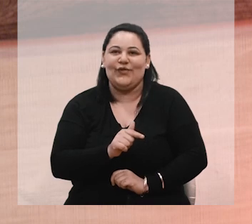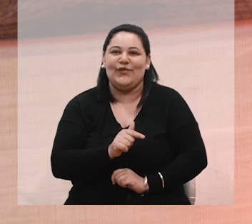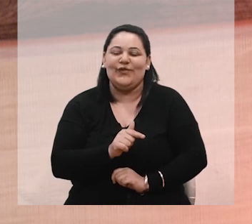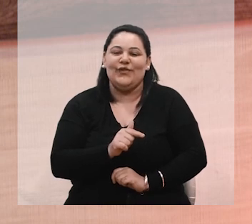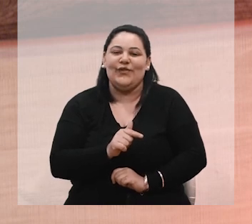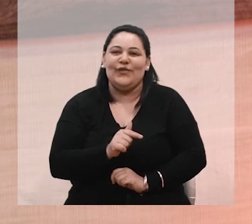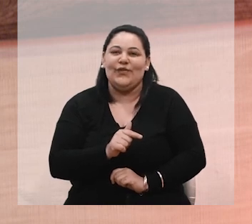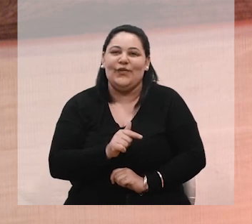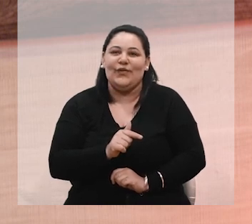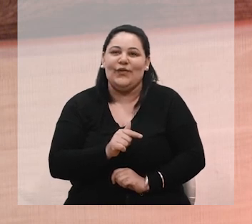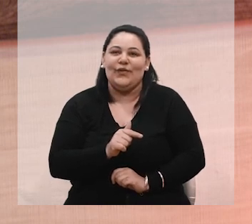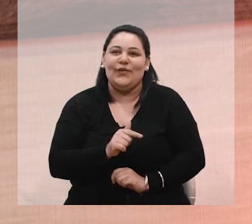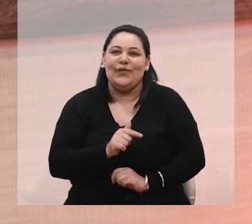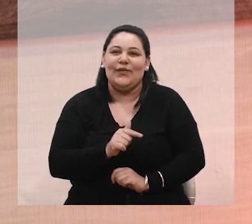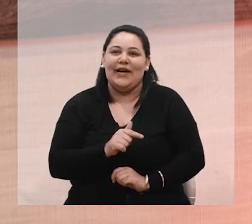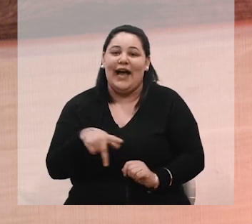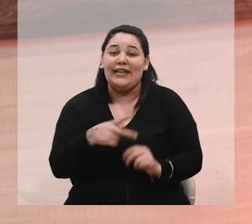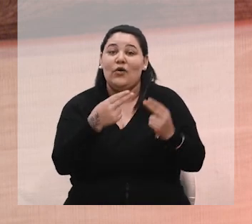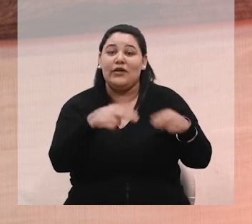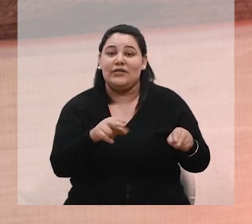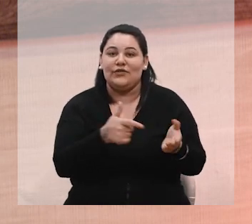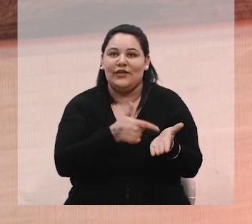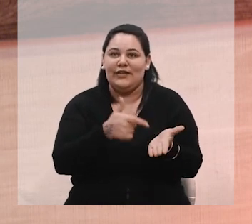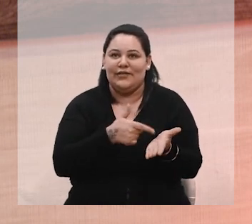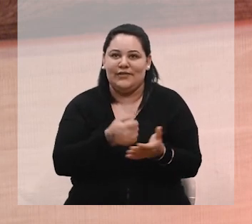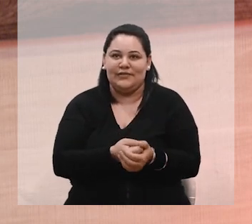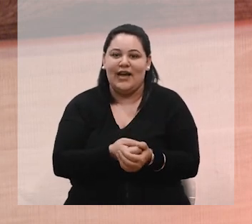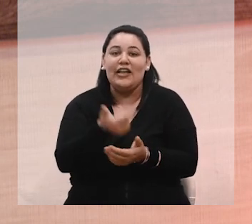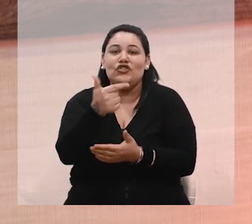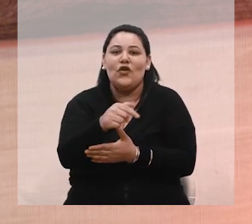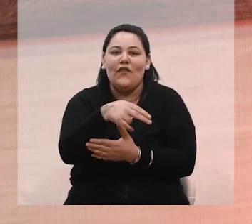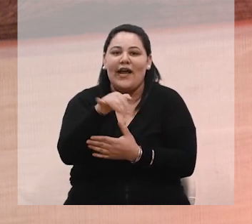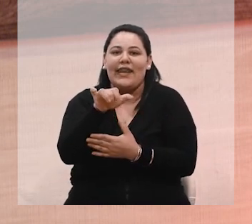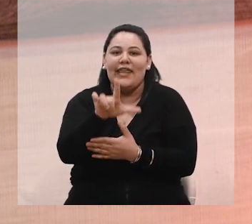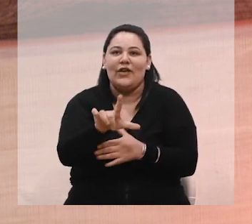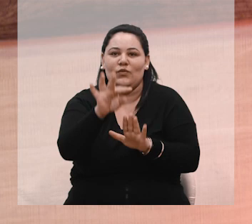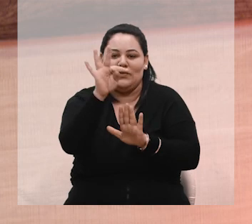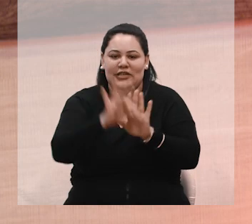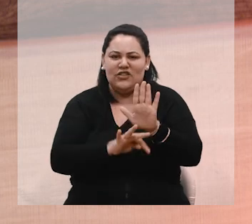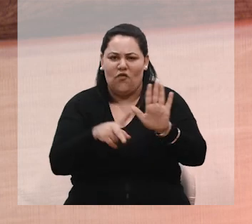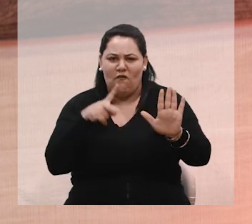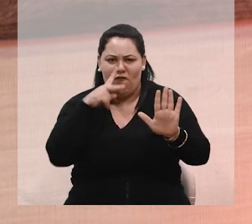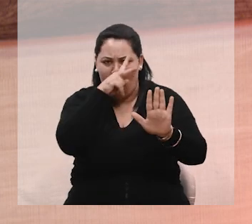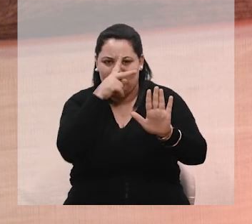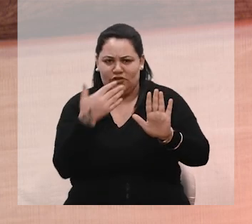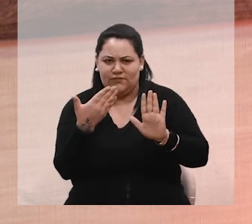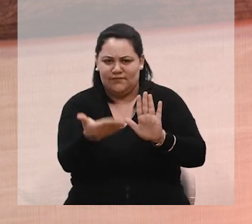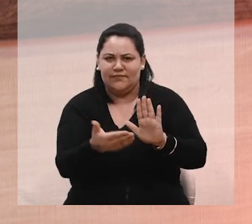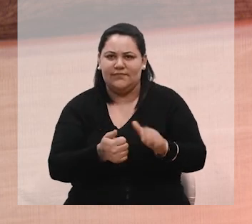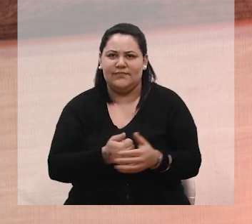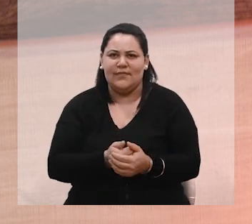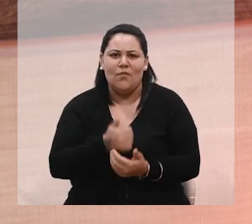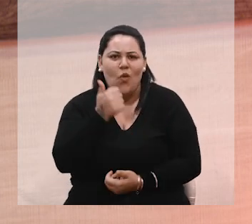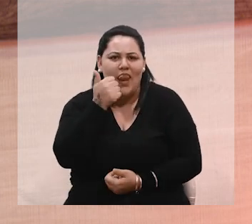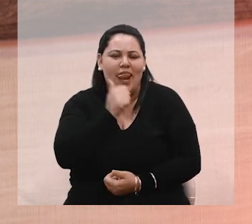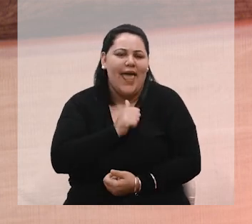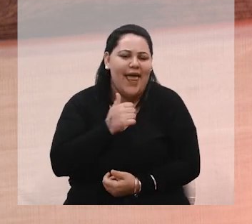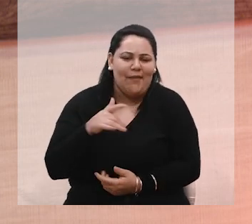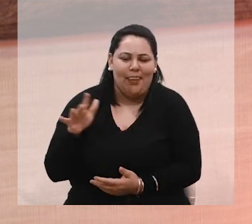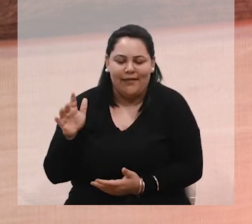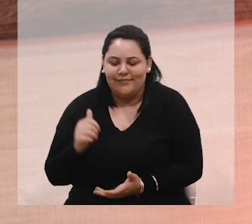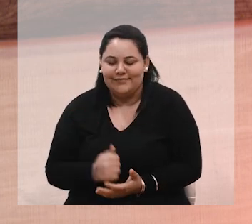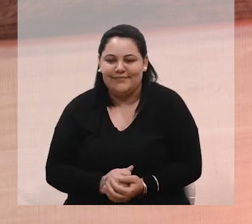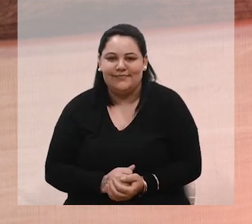no lançamento, as pessoas muito assim, de novo a Nil nos brinda com um texto muito potente, a mulher, não sei o que e